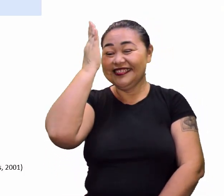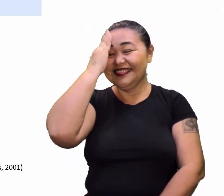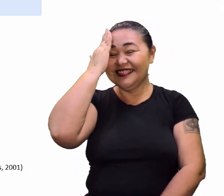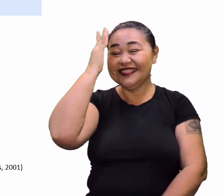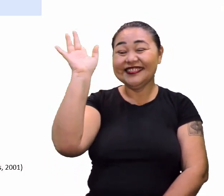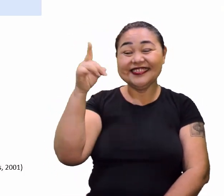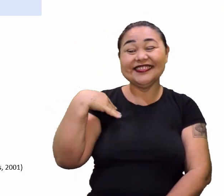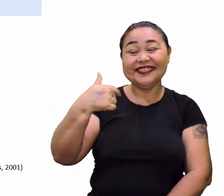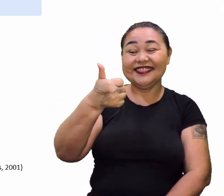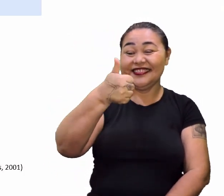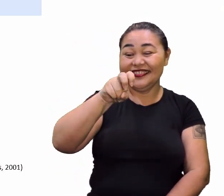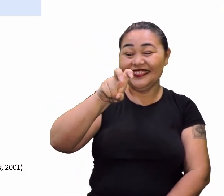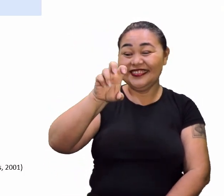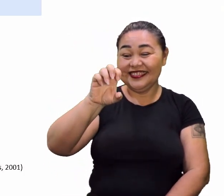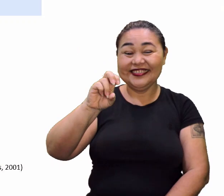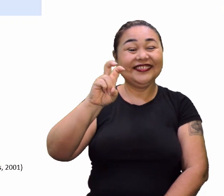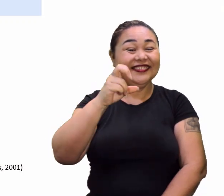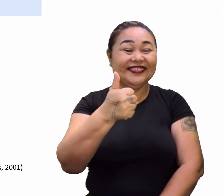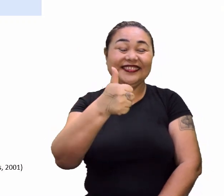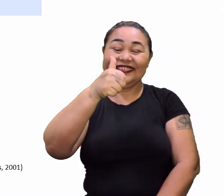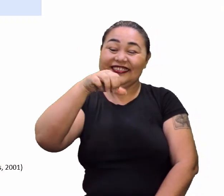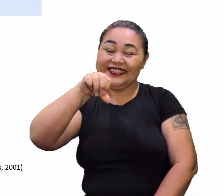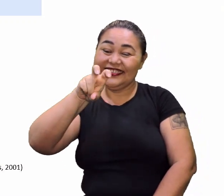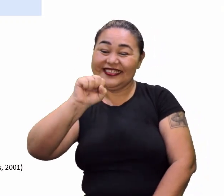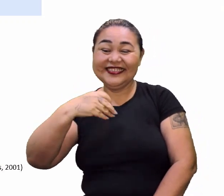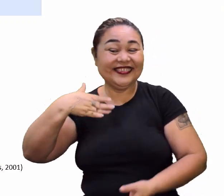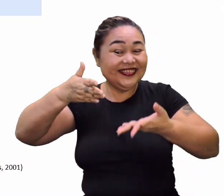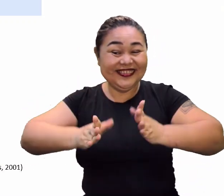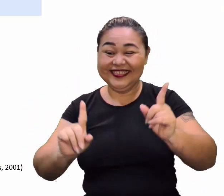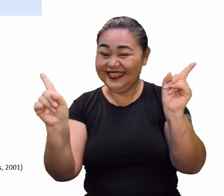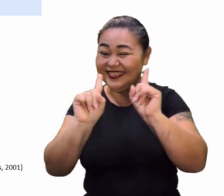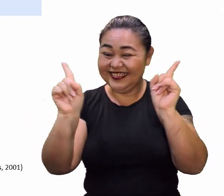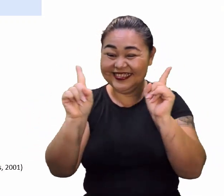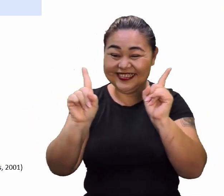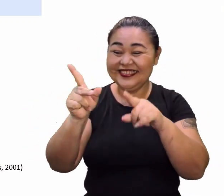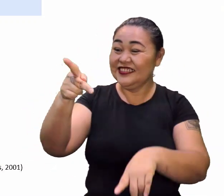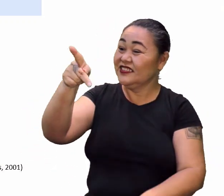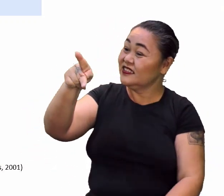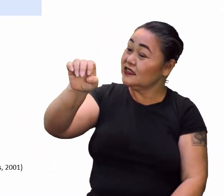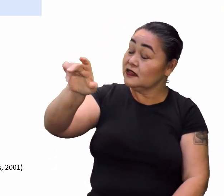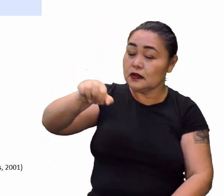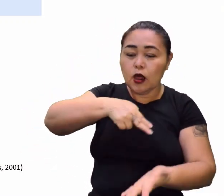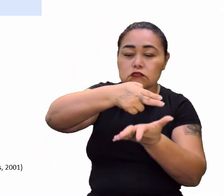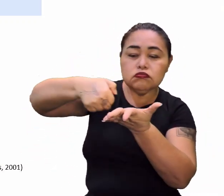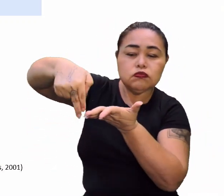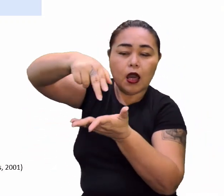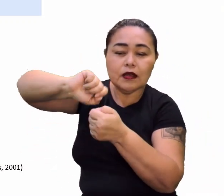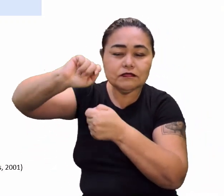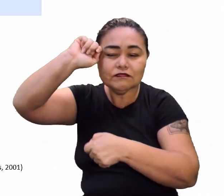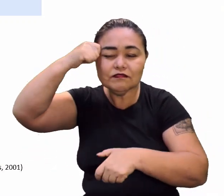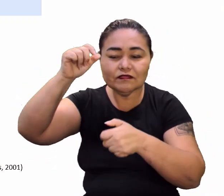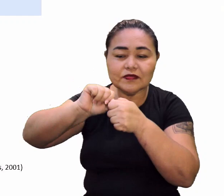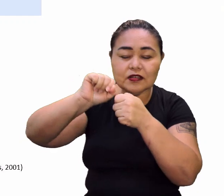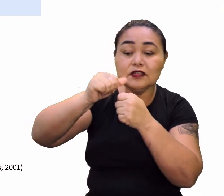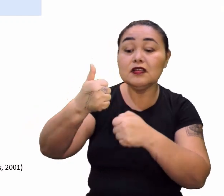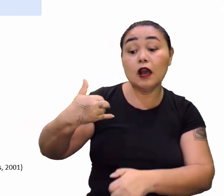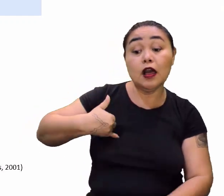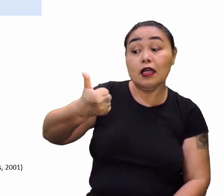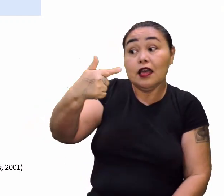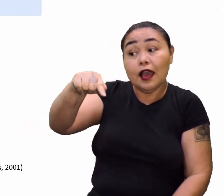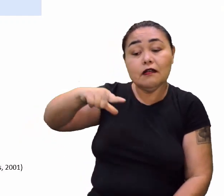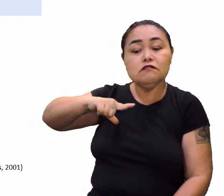Jorge. Porque em 1958 eu ainda era nascido, É isso professor. aí. Pelé tinha 17 anos de idade. E aí, conta essa Ele história.